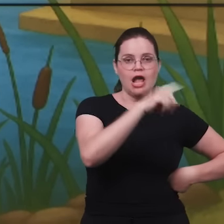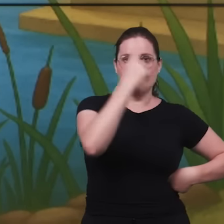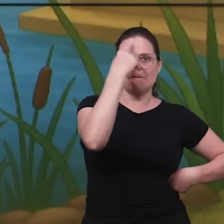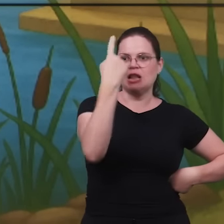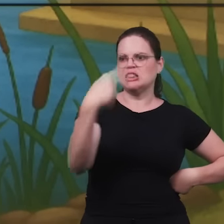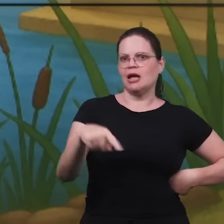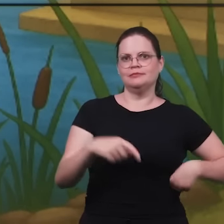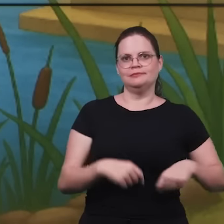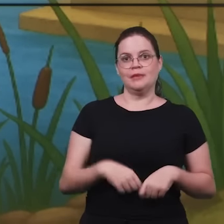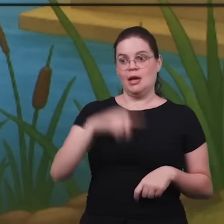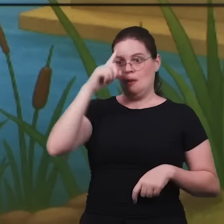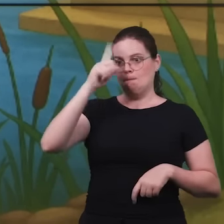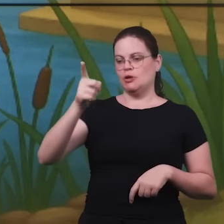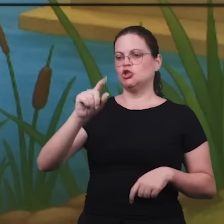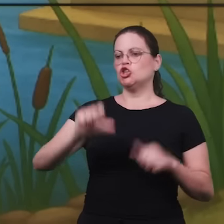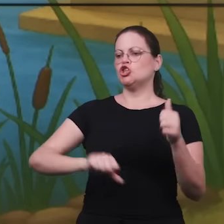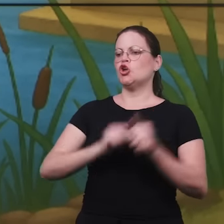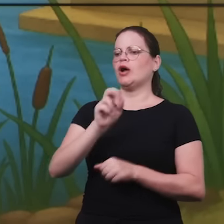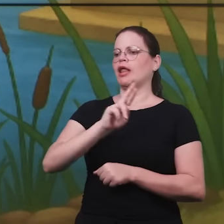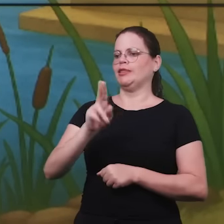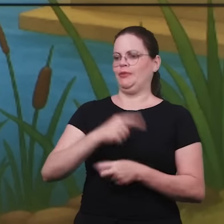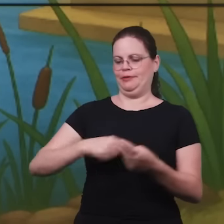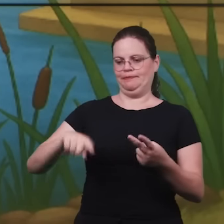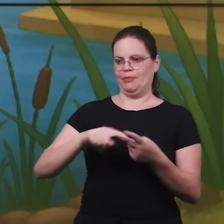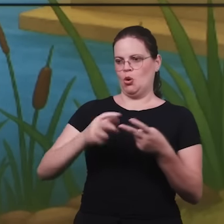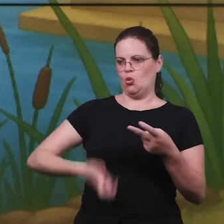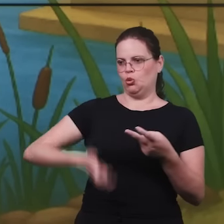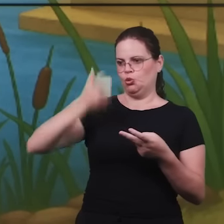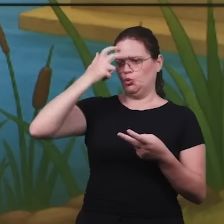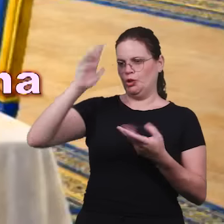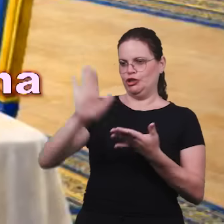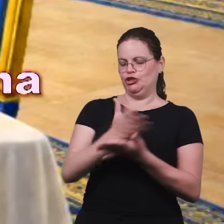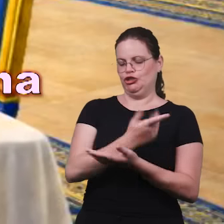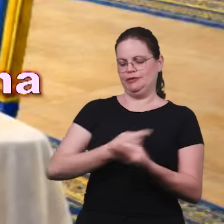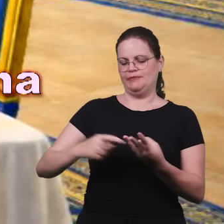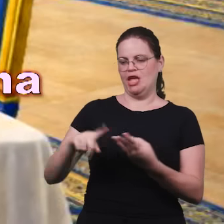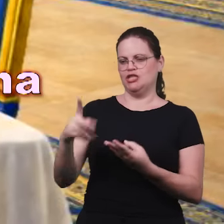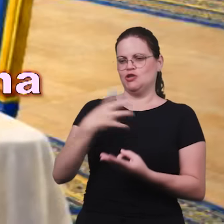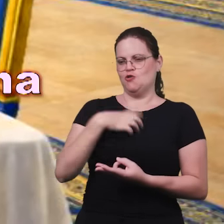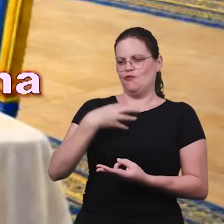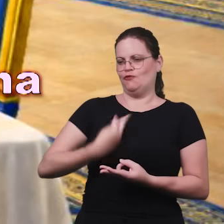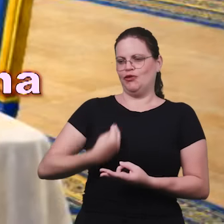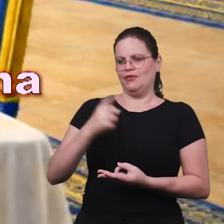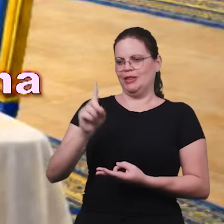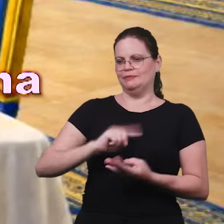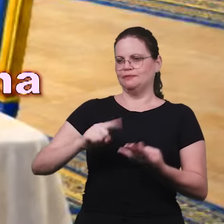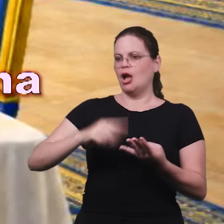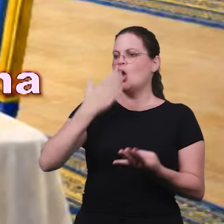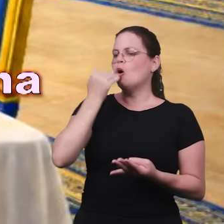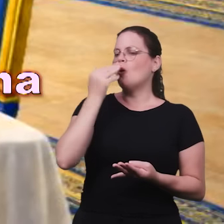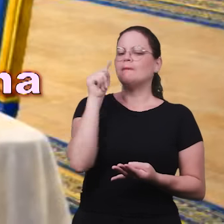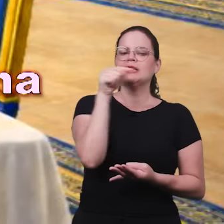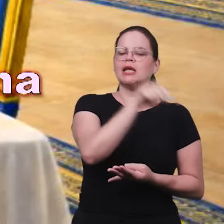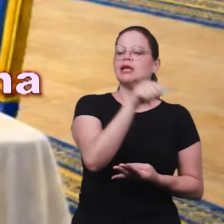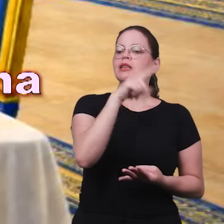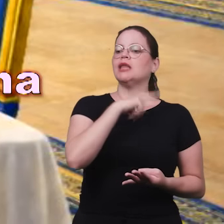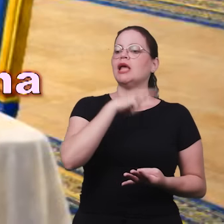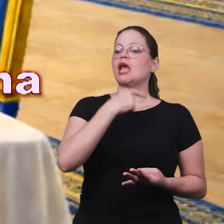nome deles, os seus costumes, a forma que eles viviam e até a comida que eles teriam que